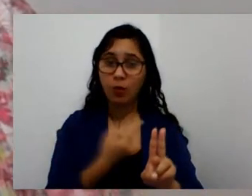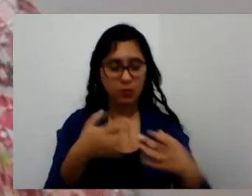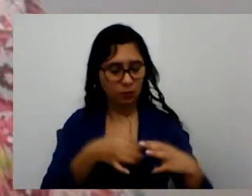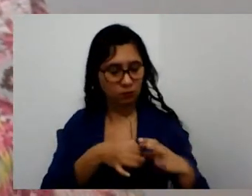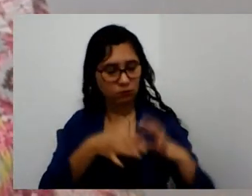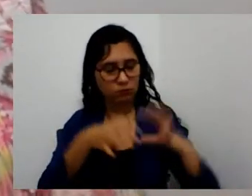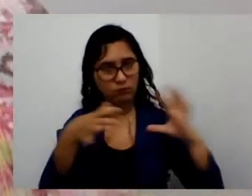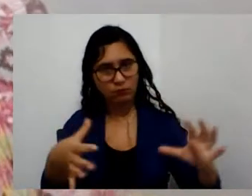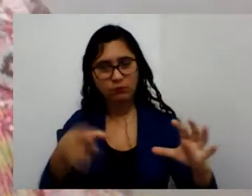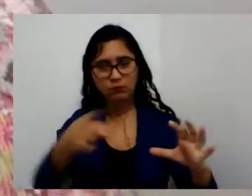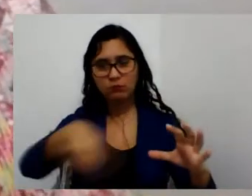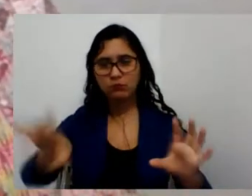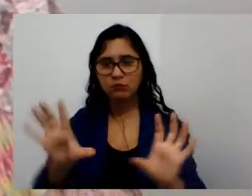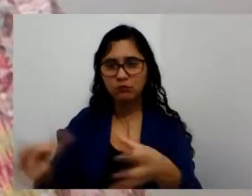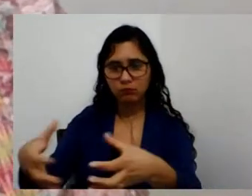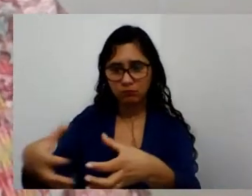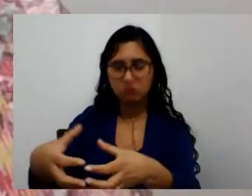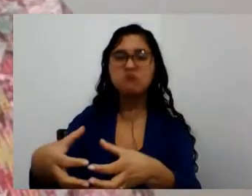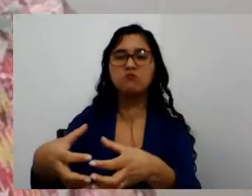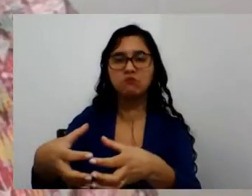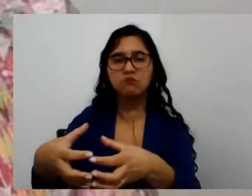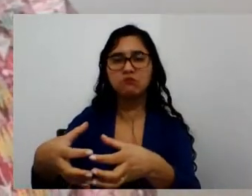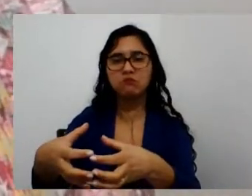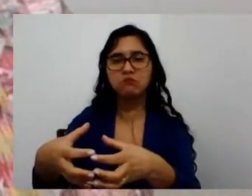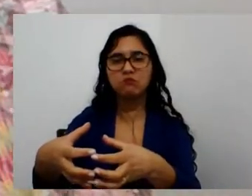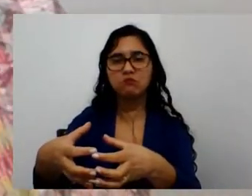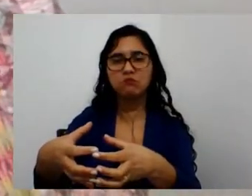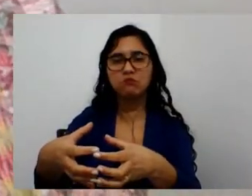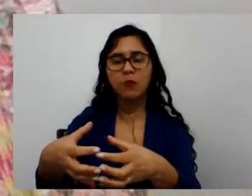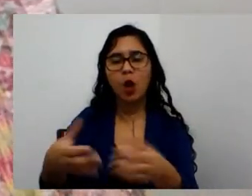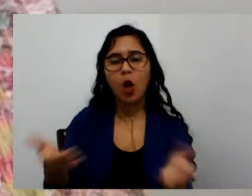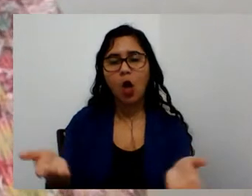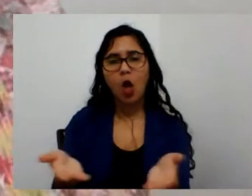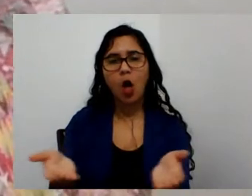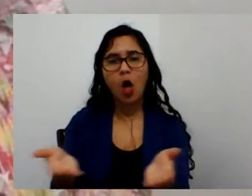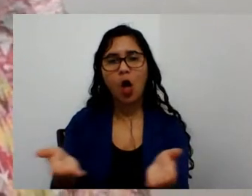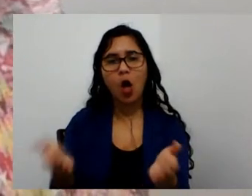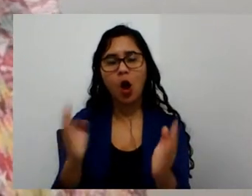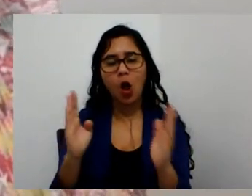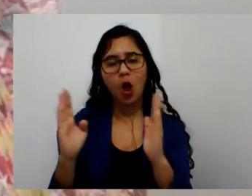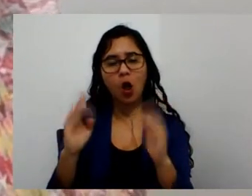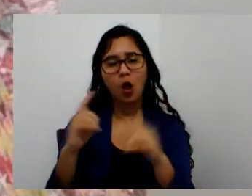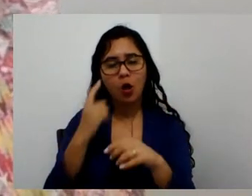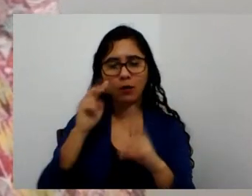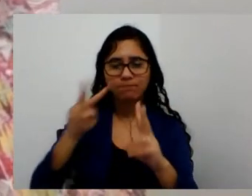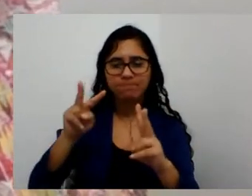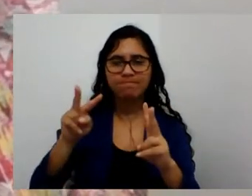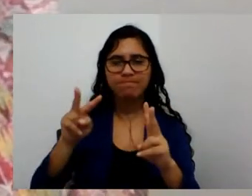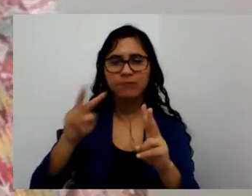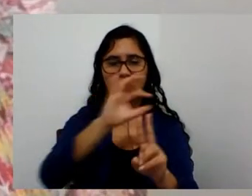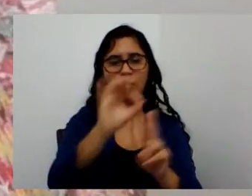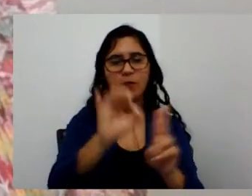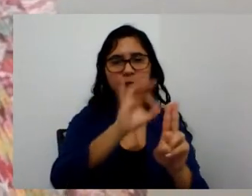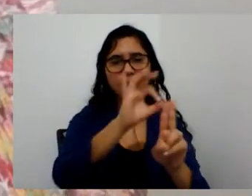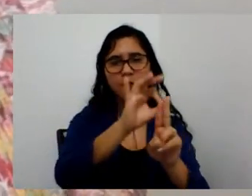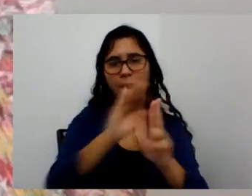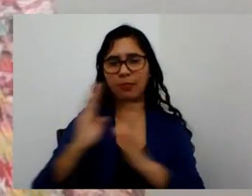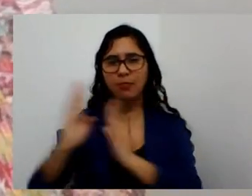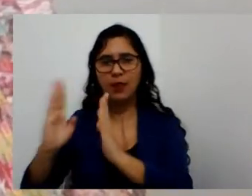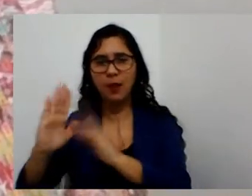da comunidade com um olhar contemporâneo, integrando a universidade aos novos